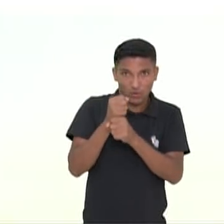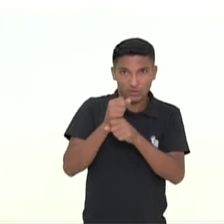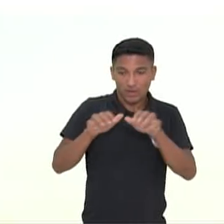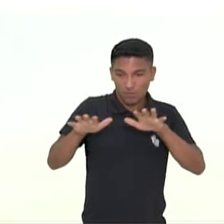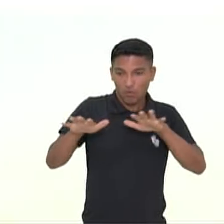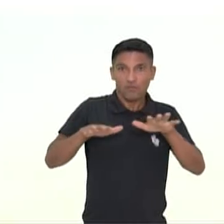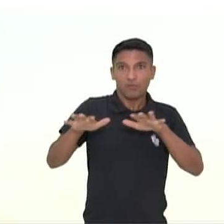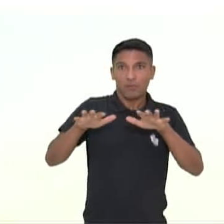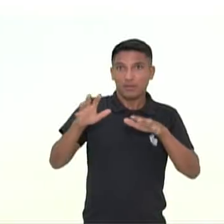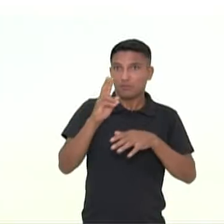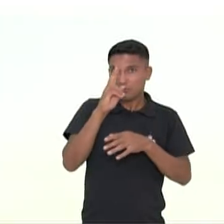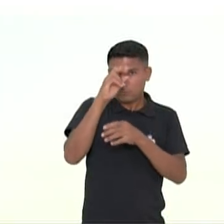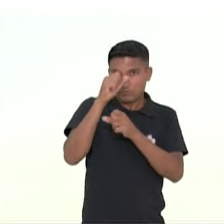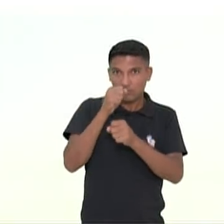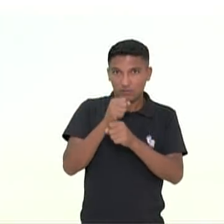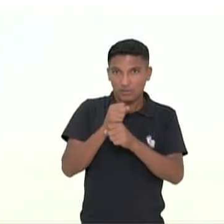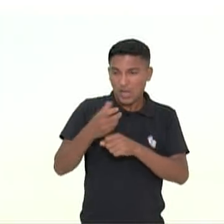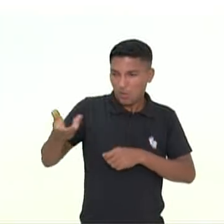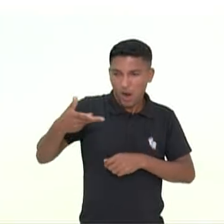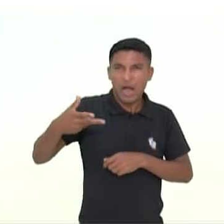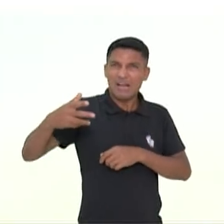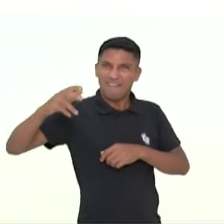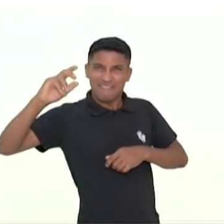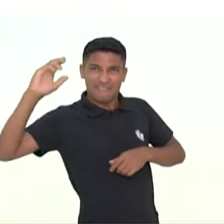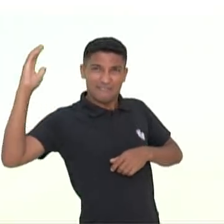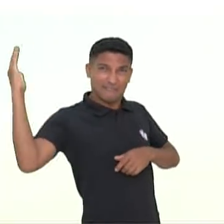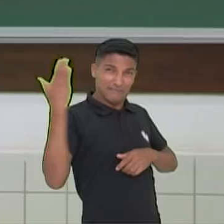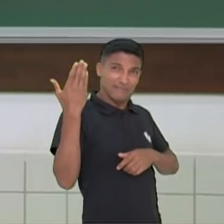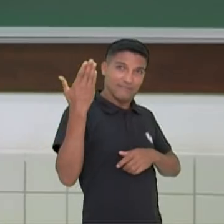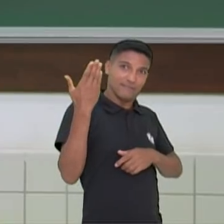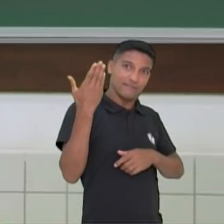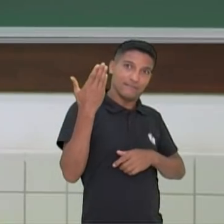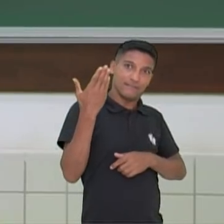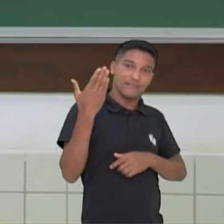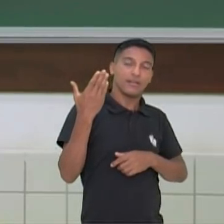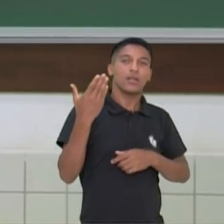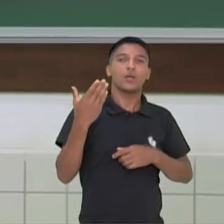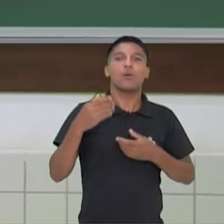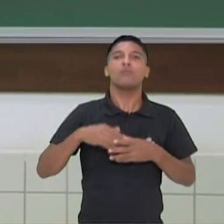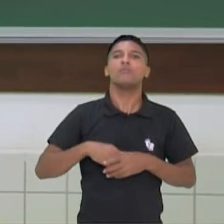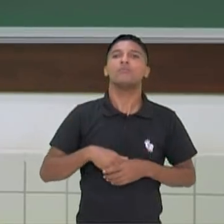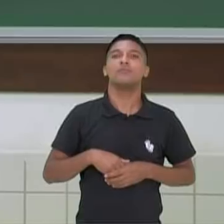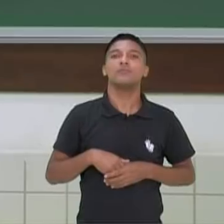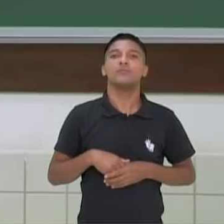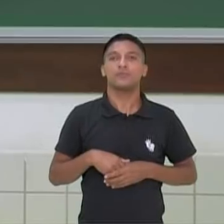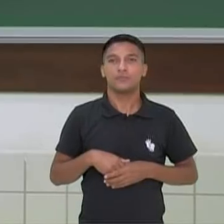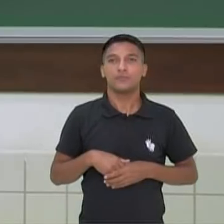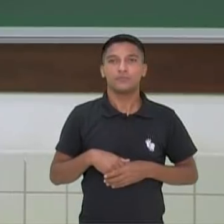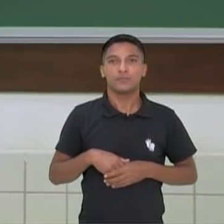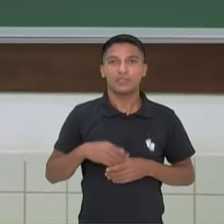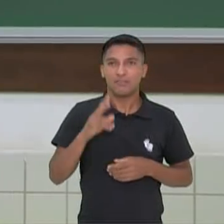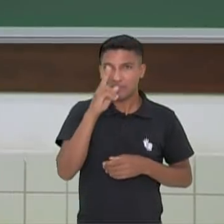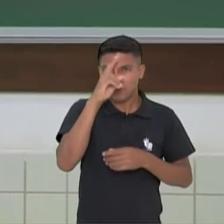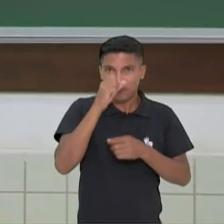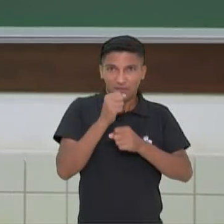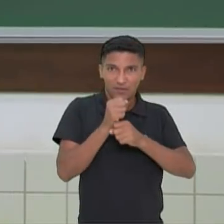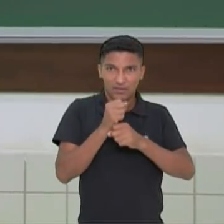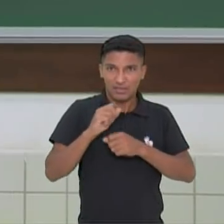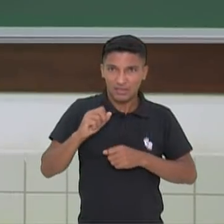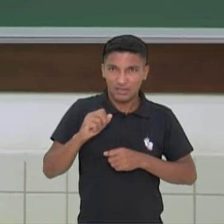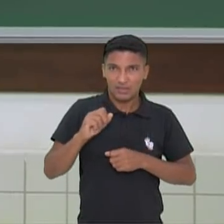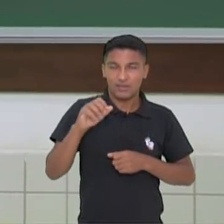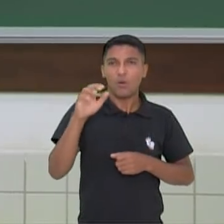uma força, uma velocidade, uma energia envolvida nesse ataque, certo? O que